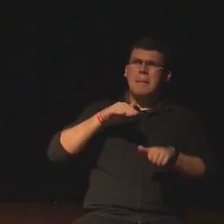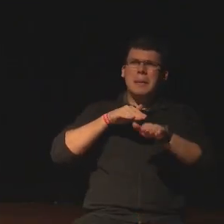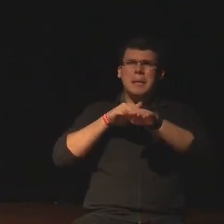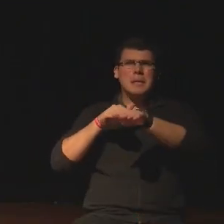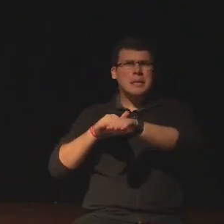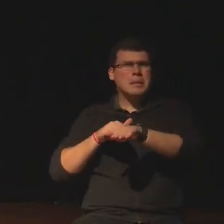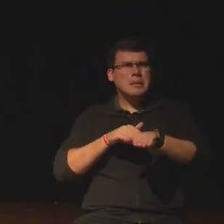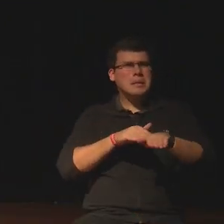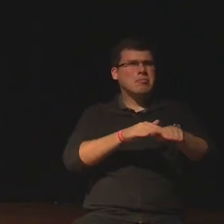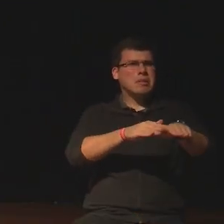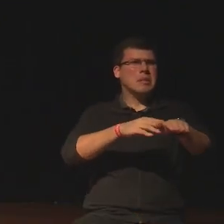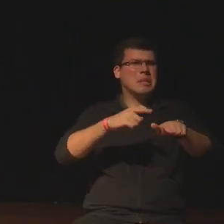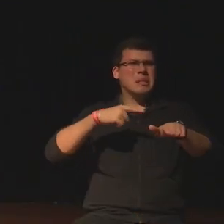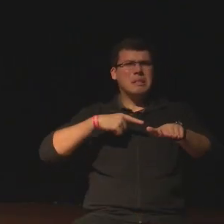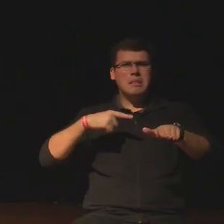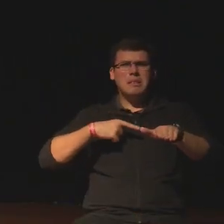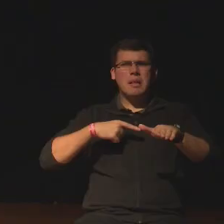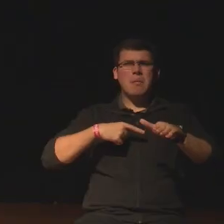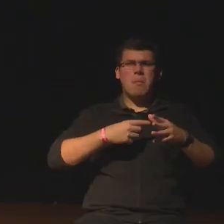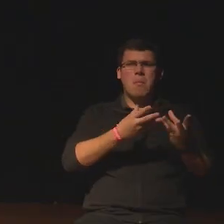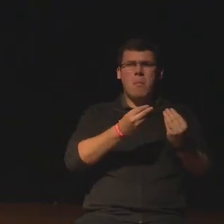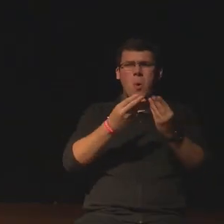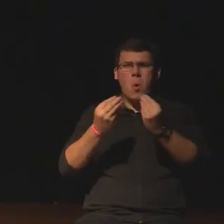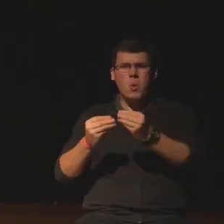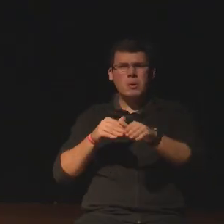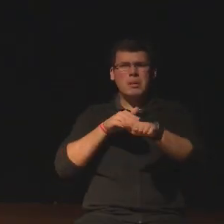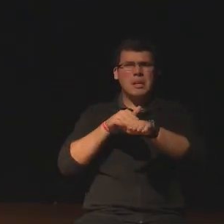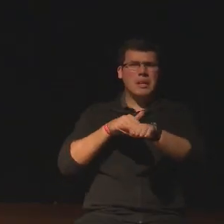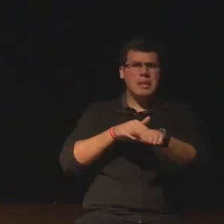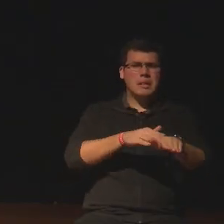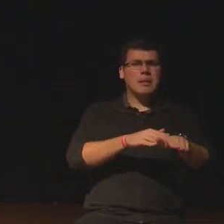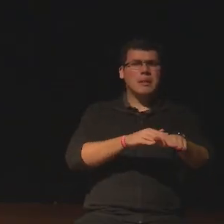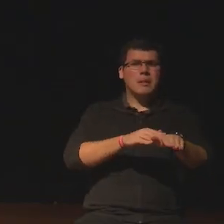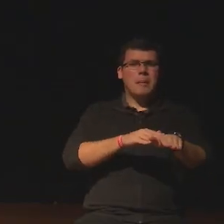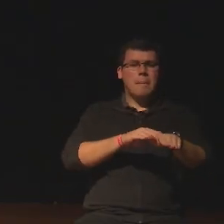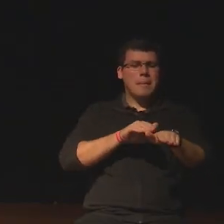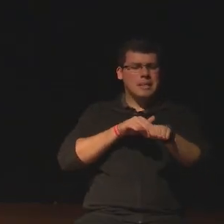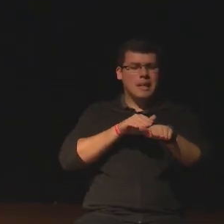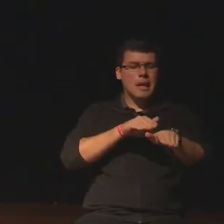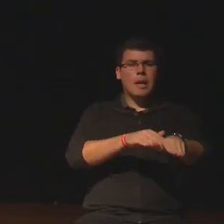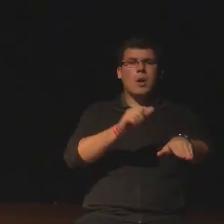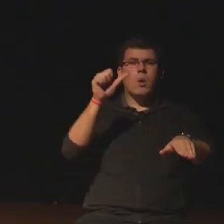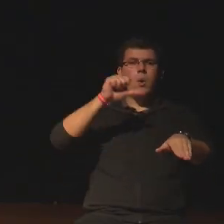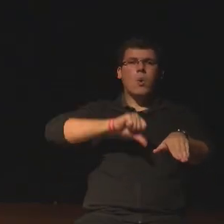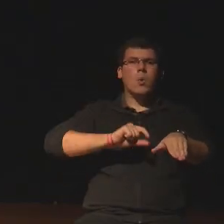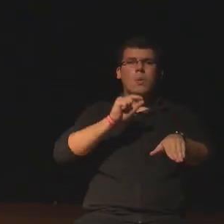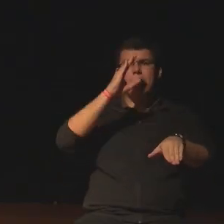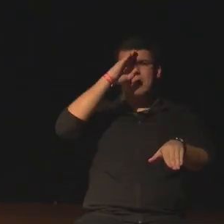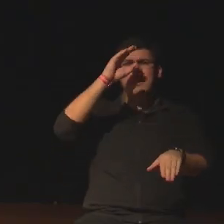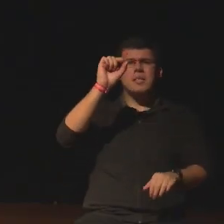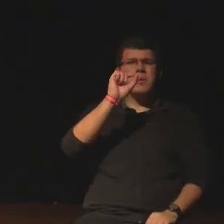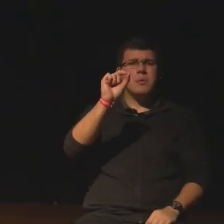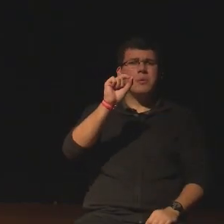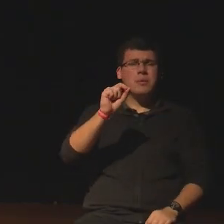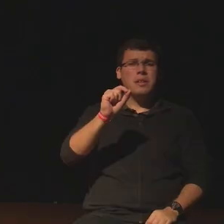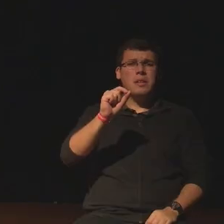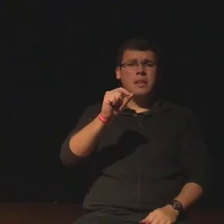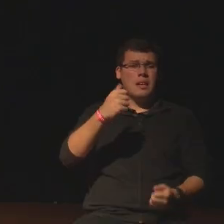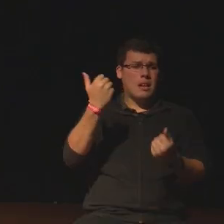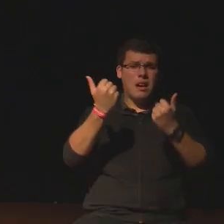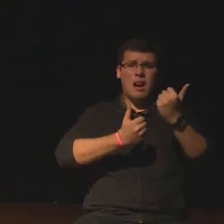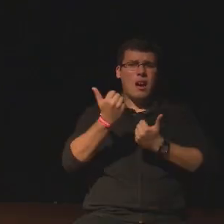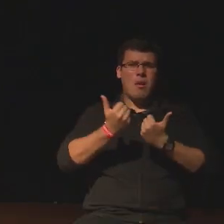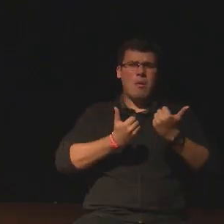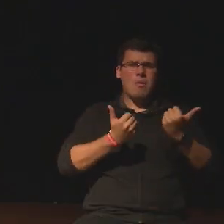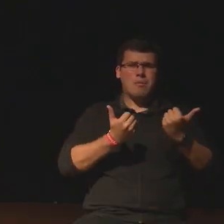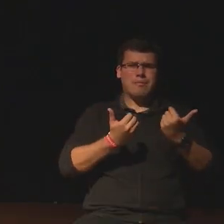ouvindo a Band News FM. O engarrafamento, sendo que são os carros que causam os engarrafamentos. É uma vergonha ter de ouvir isso daqui.